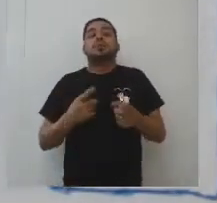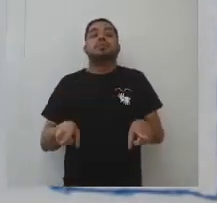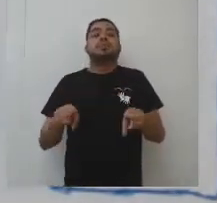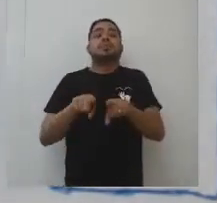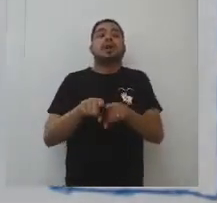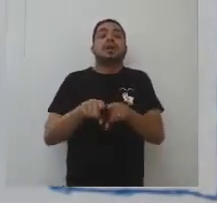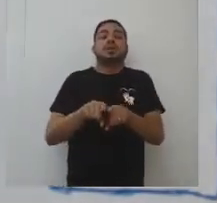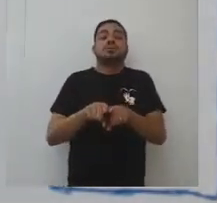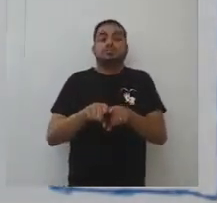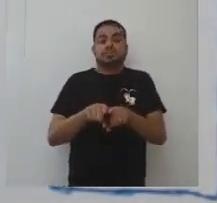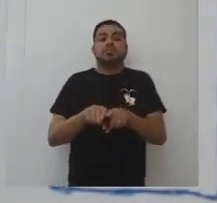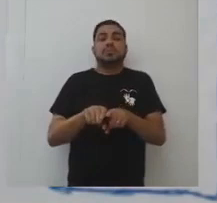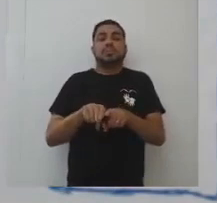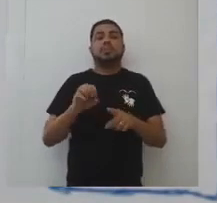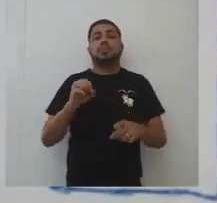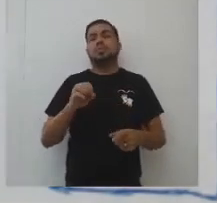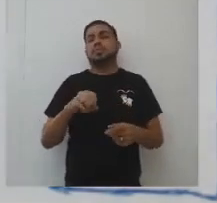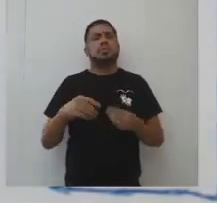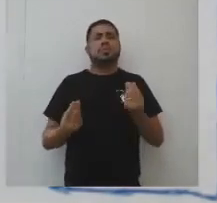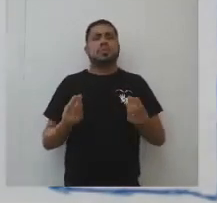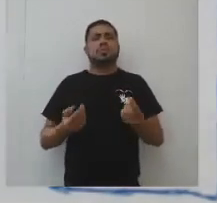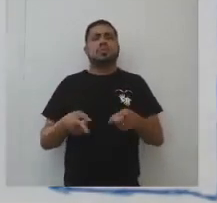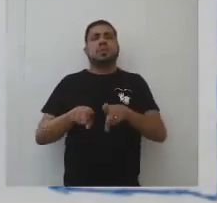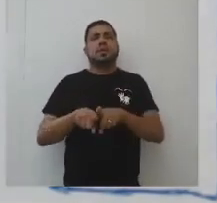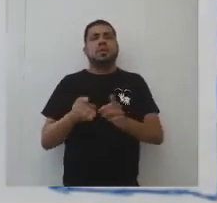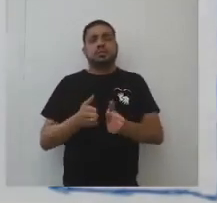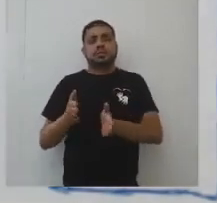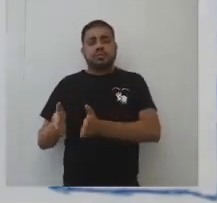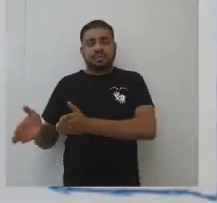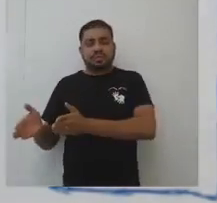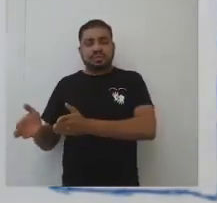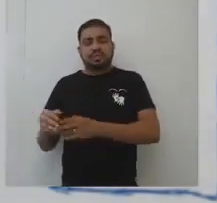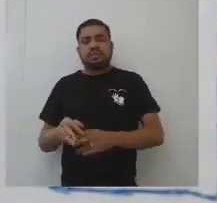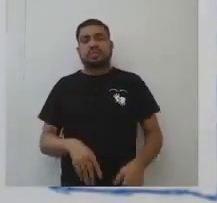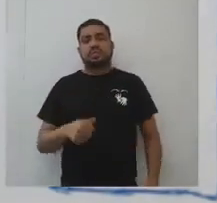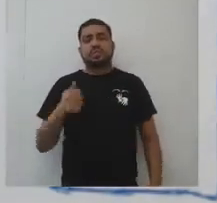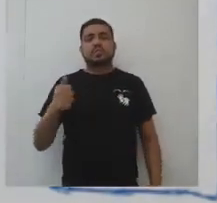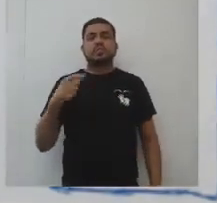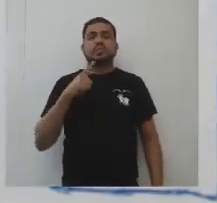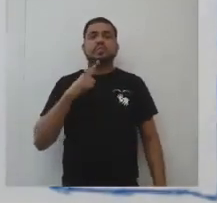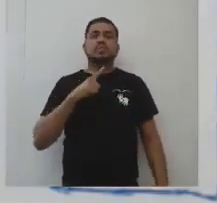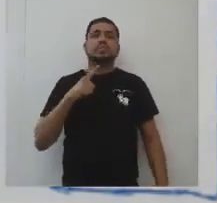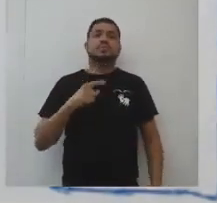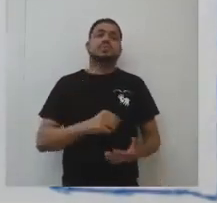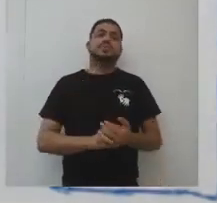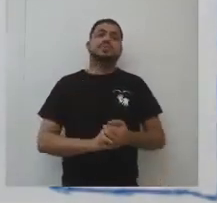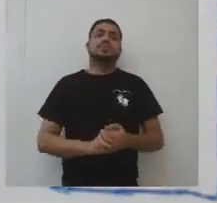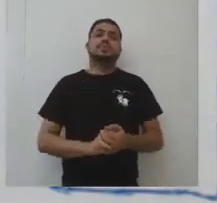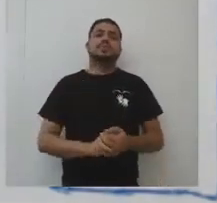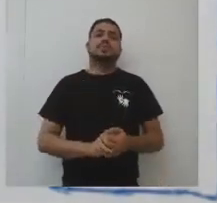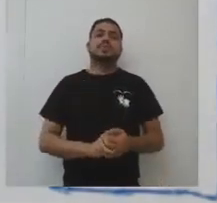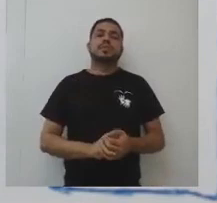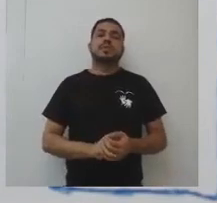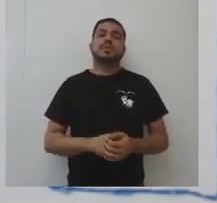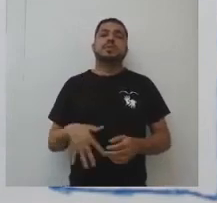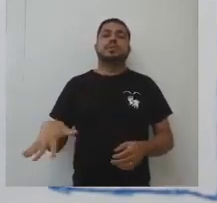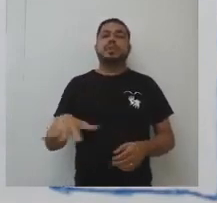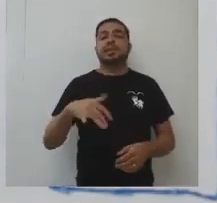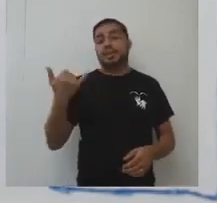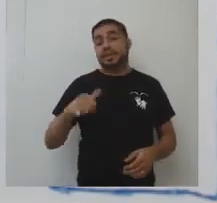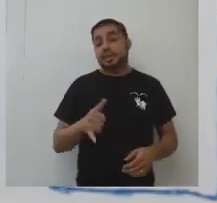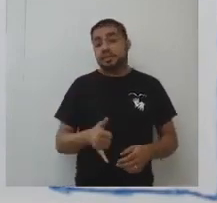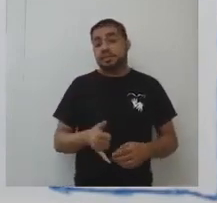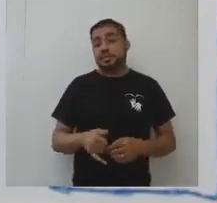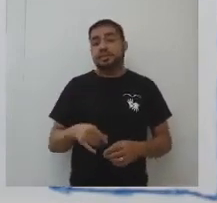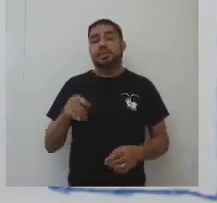ordenado do ponto A? Como assim par ordenado? No ponto A, eu tenho o campo elétrico, eu vou chamar